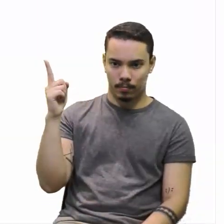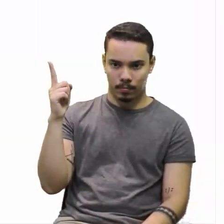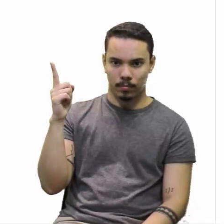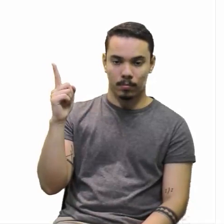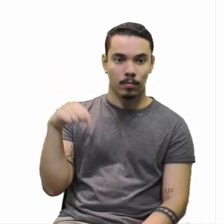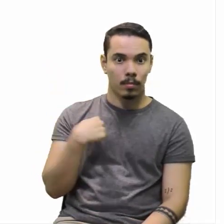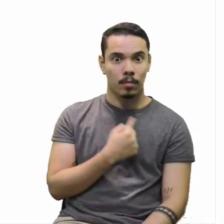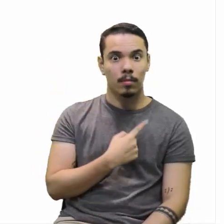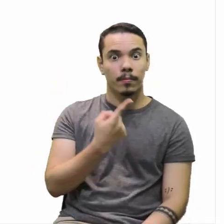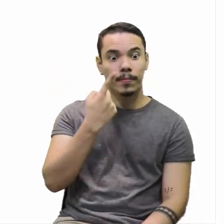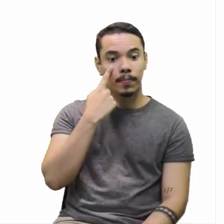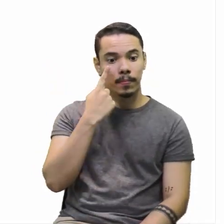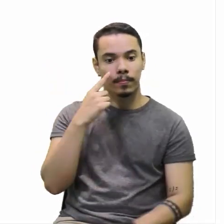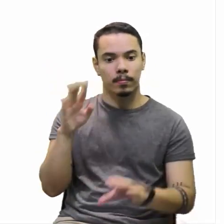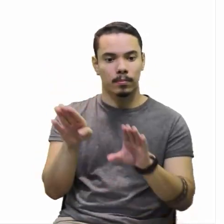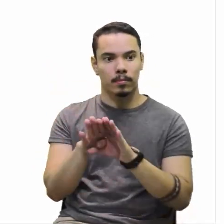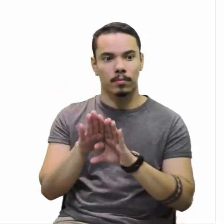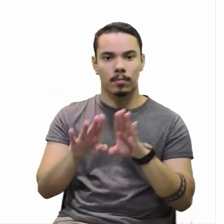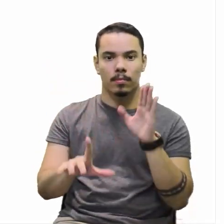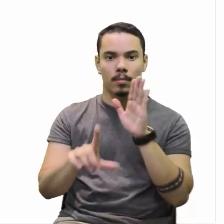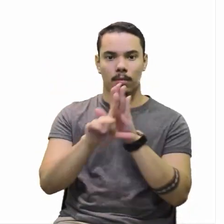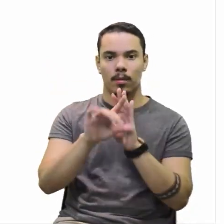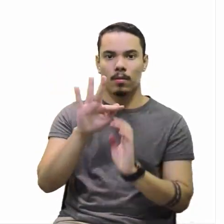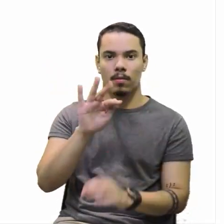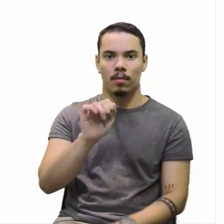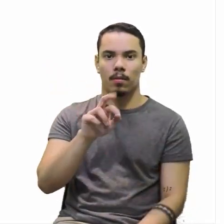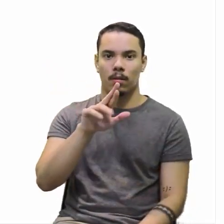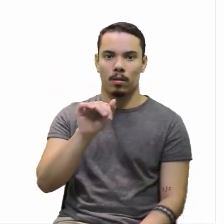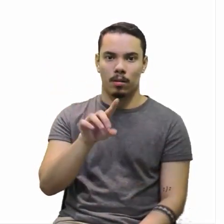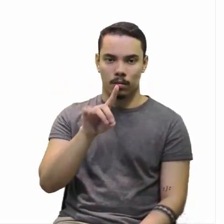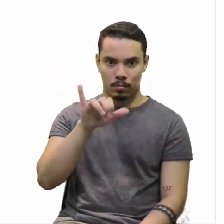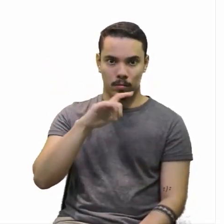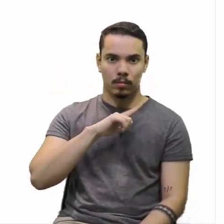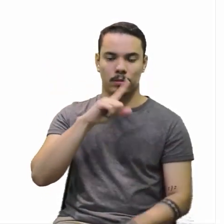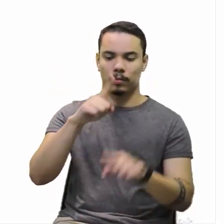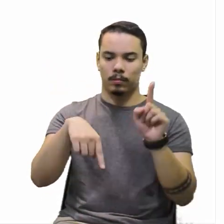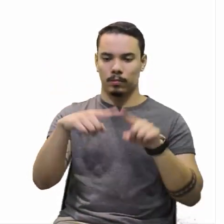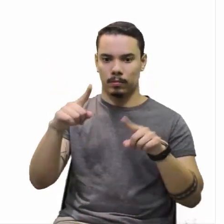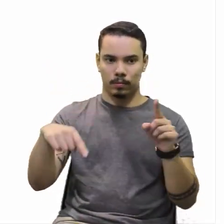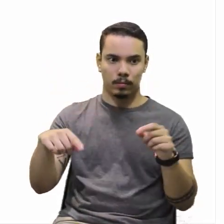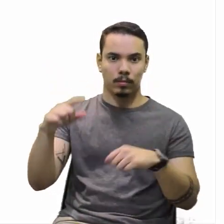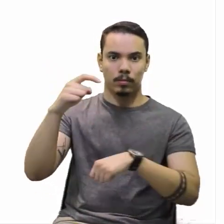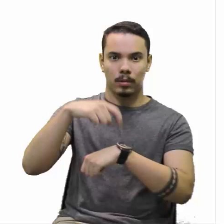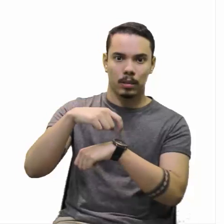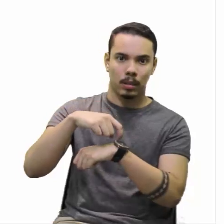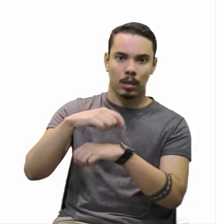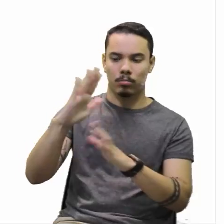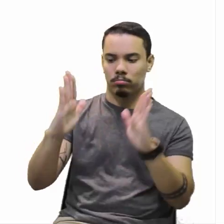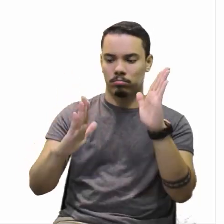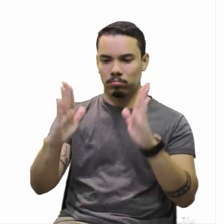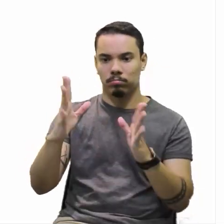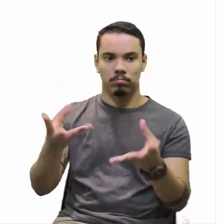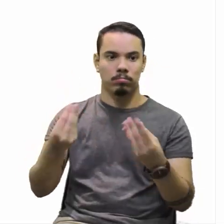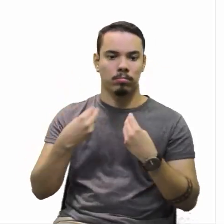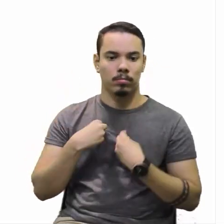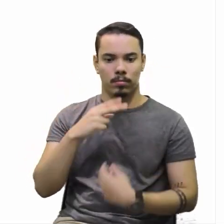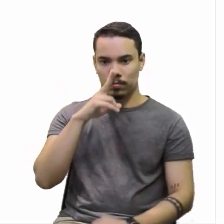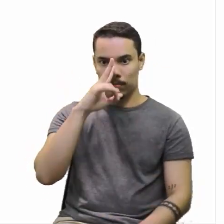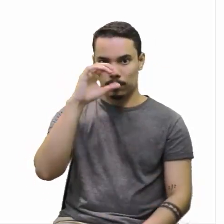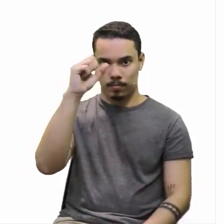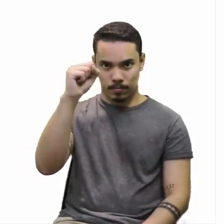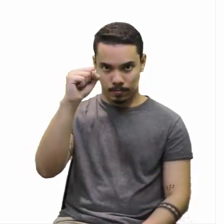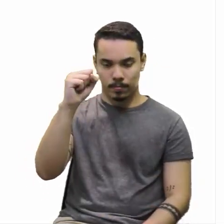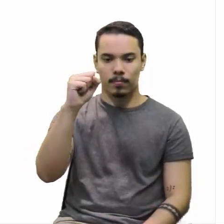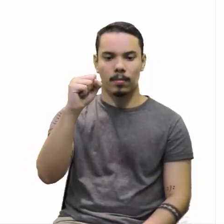Nós vimos aí que Faraday, a lei de Faraday, variação do fluxo pelo tempo, pelo intervalo de tempo, te dá a força